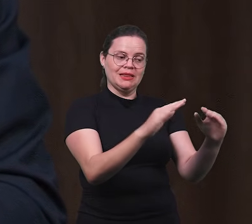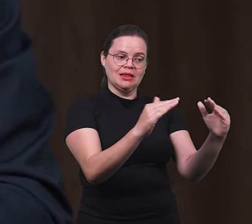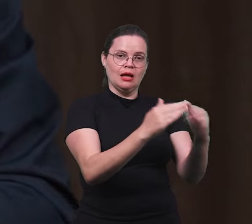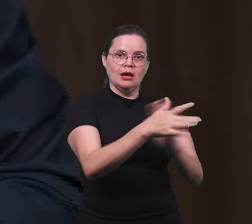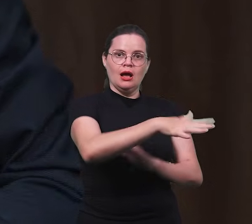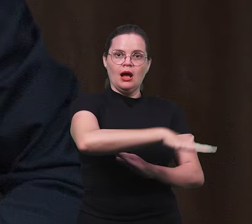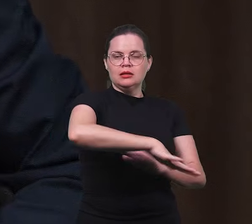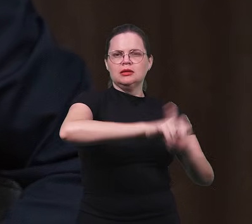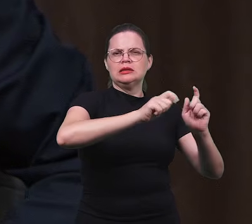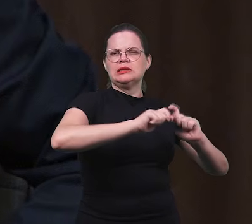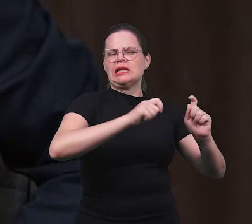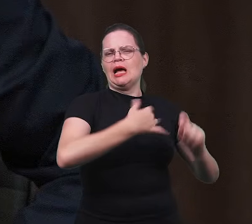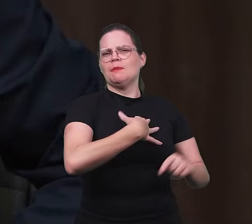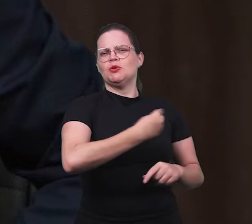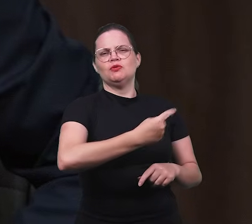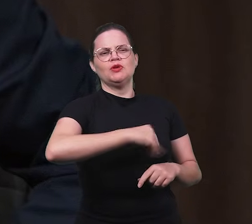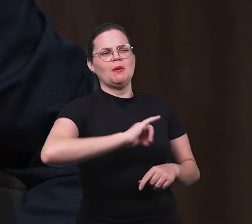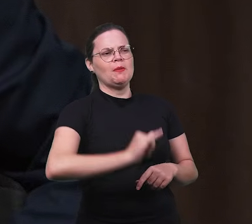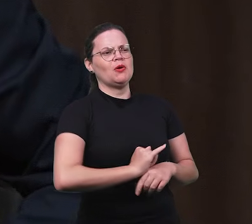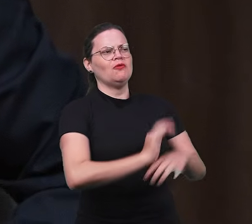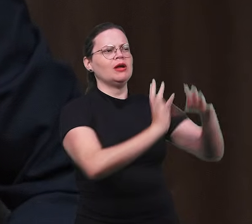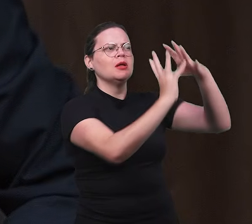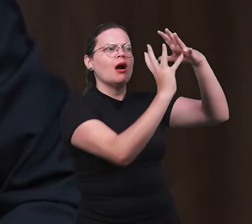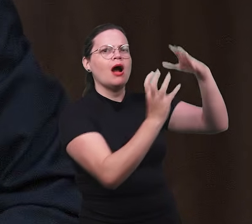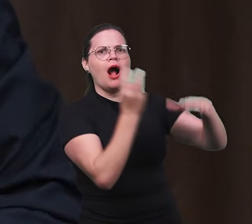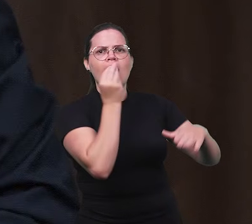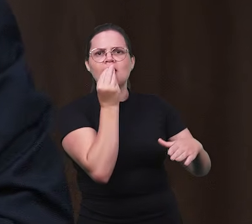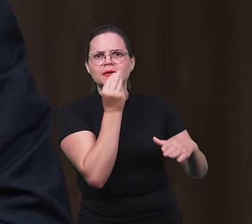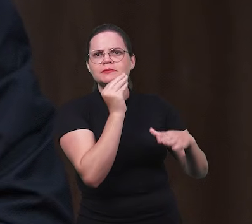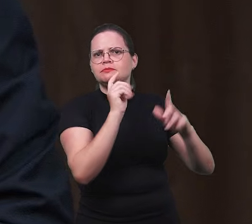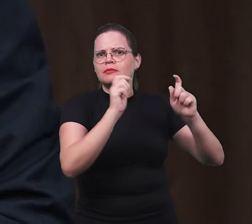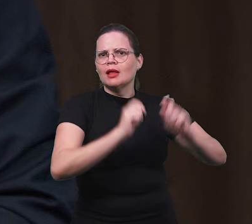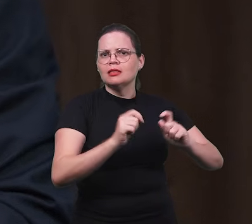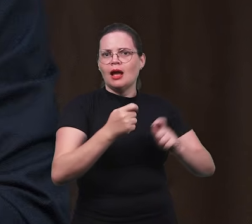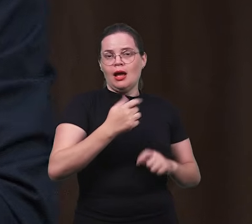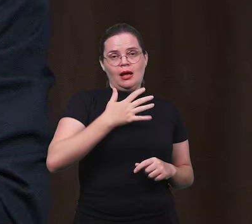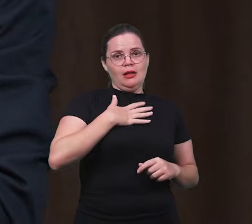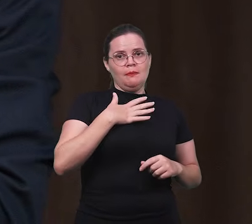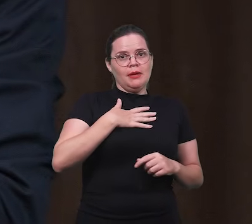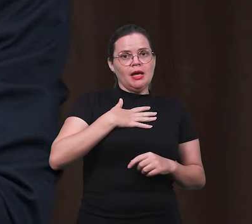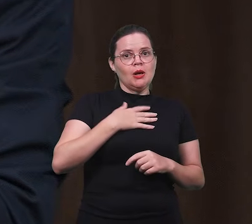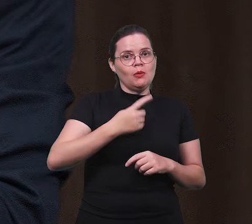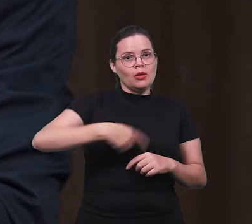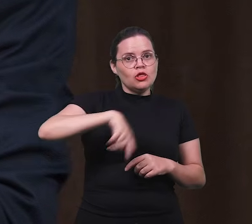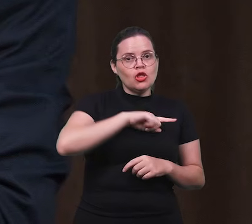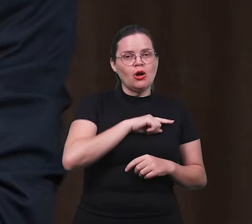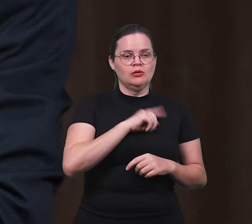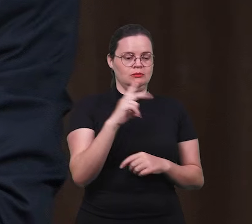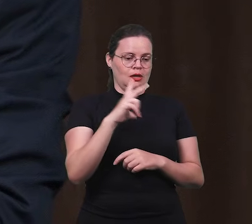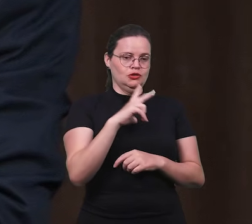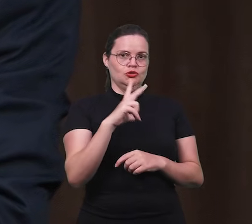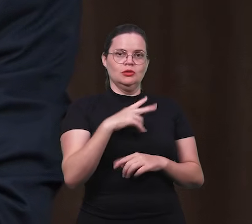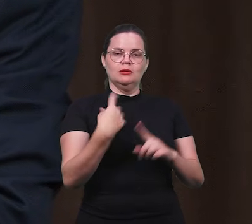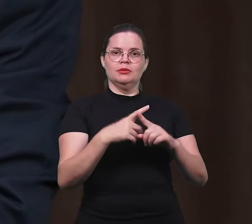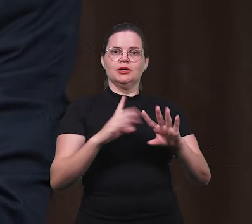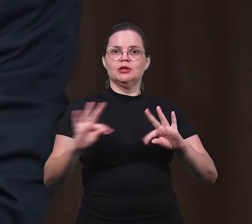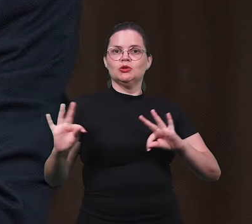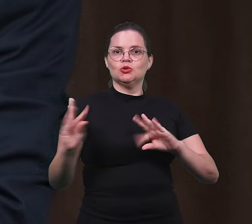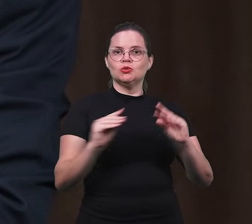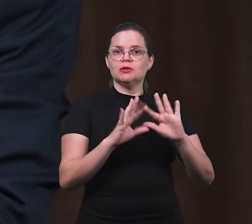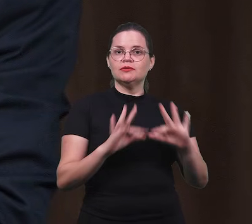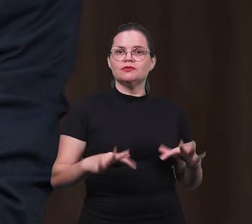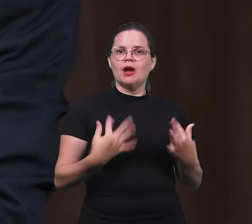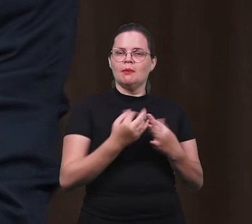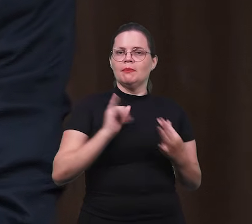essa é a nossa videira, né? É a esposa em que toda a família vai